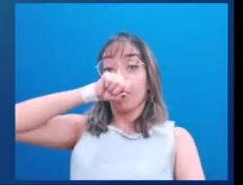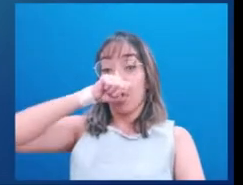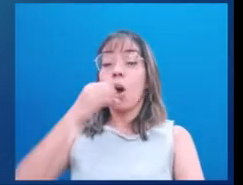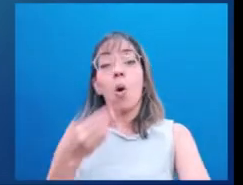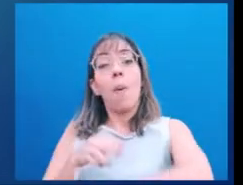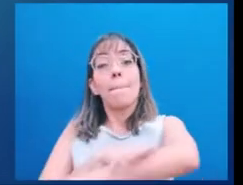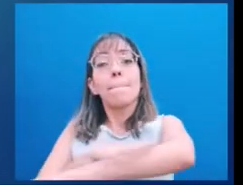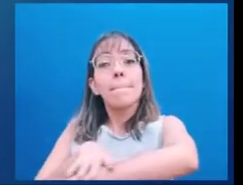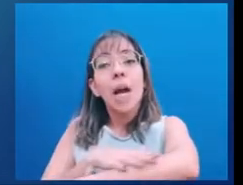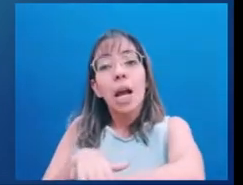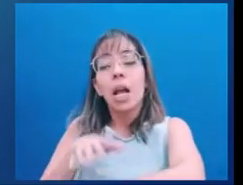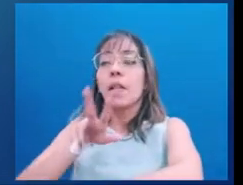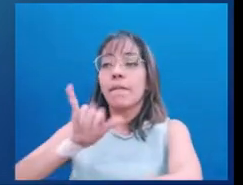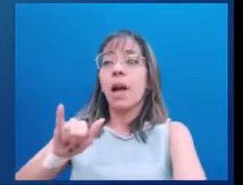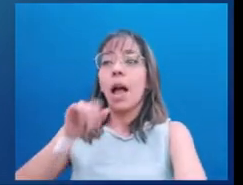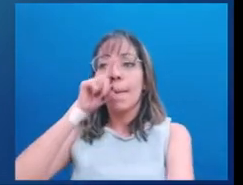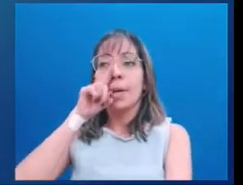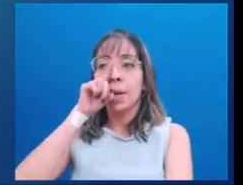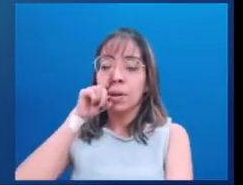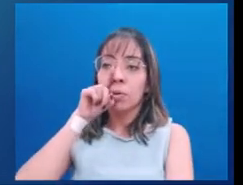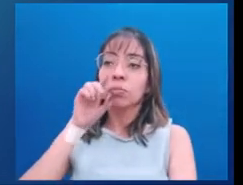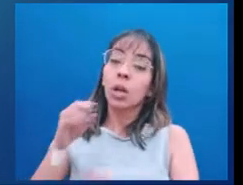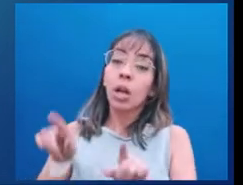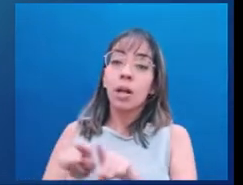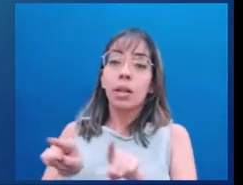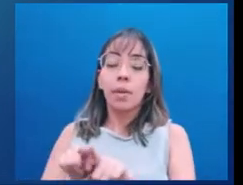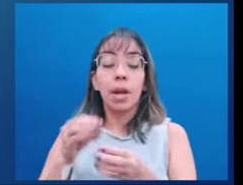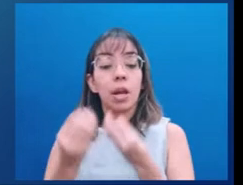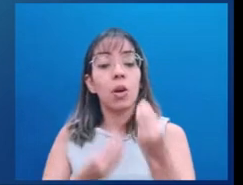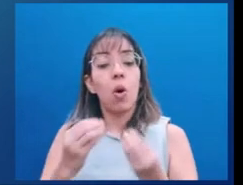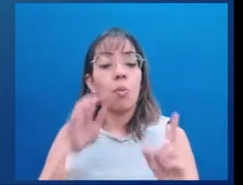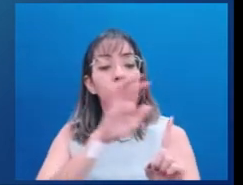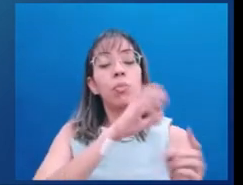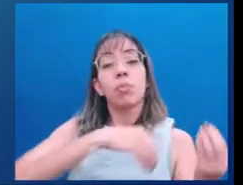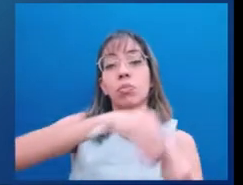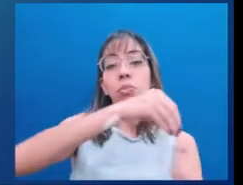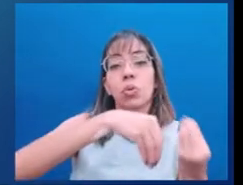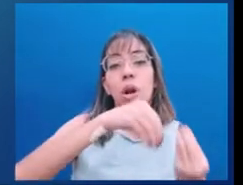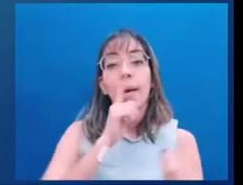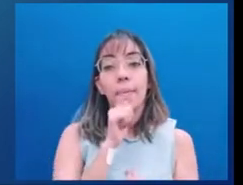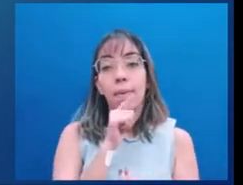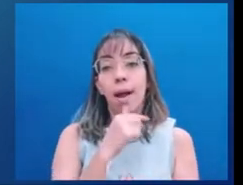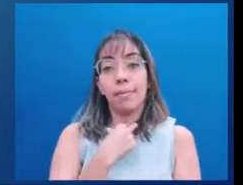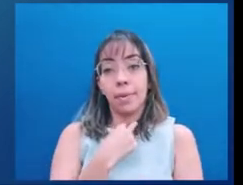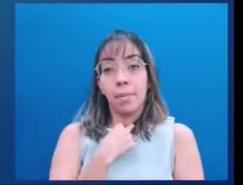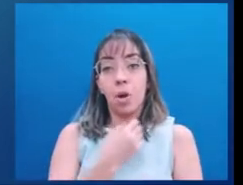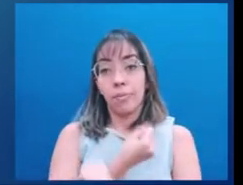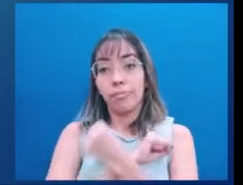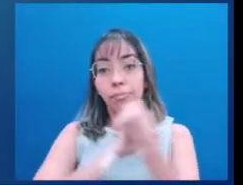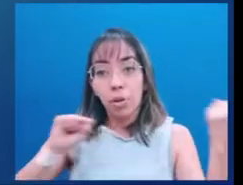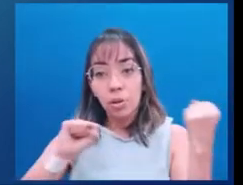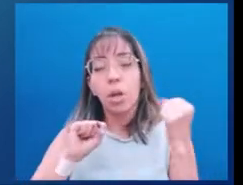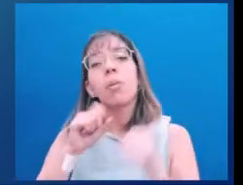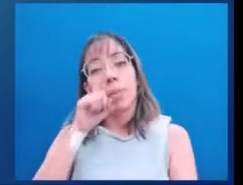pele ou inalação, e eu tenho que ter uma cautela em relação à reatividade que pode reagir sobre aquecimento ou misturado aí com a água,